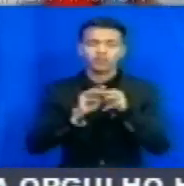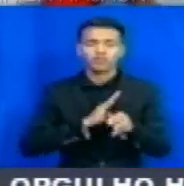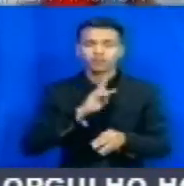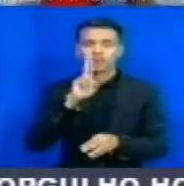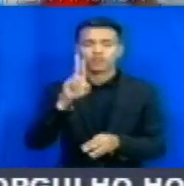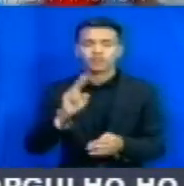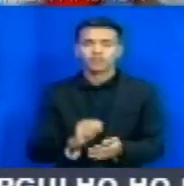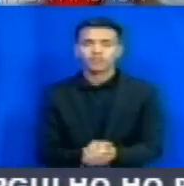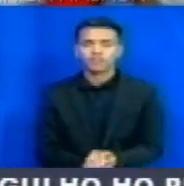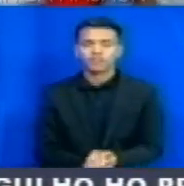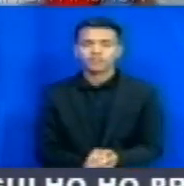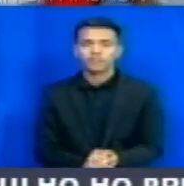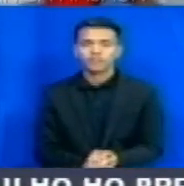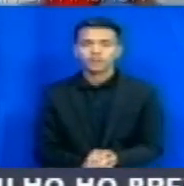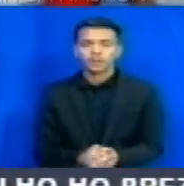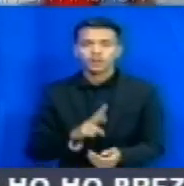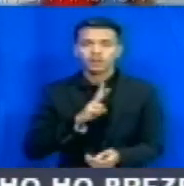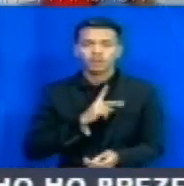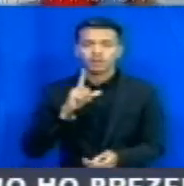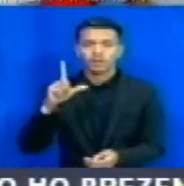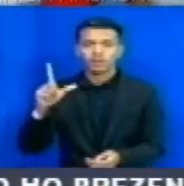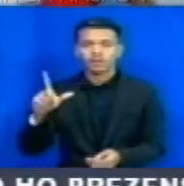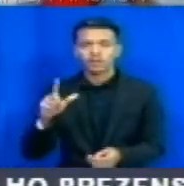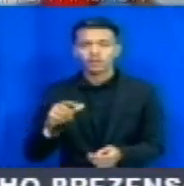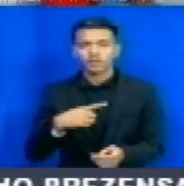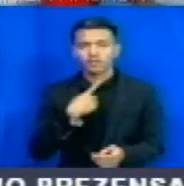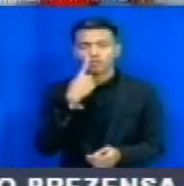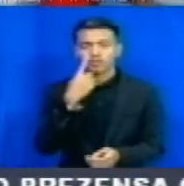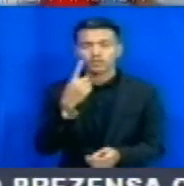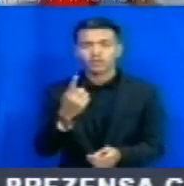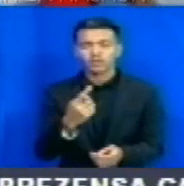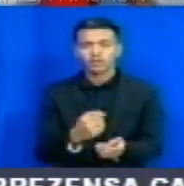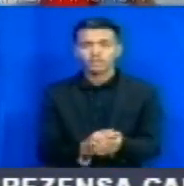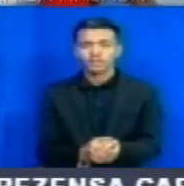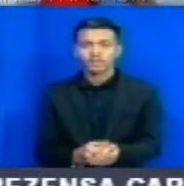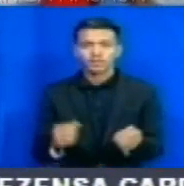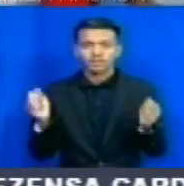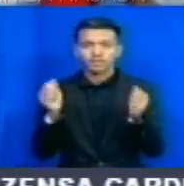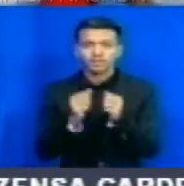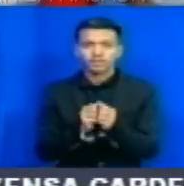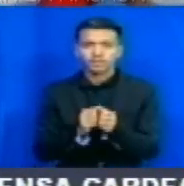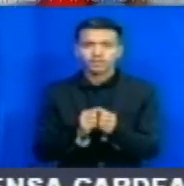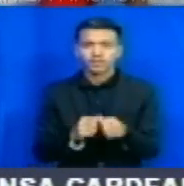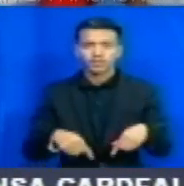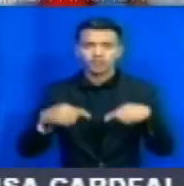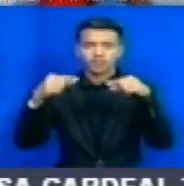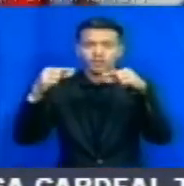ser vai boa venilale, né, atividade da neve. Liga o termo